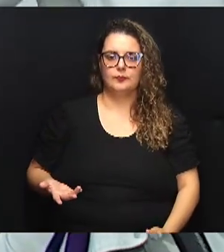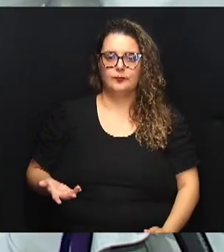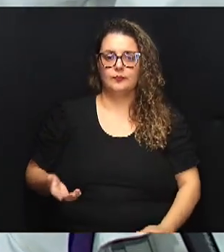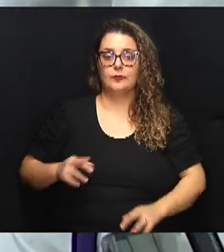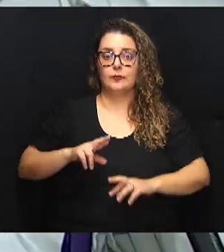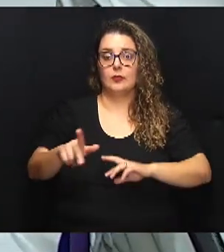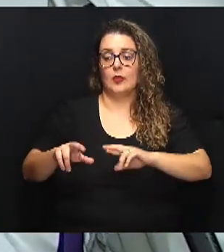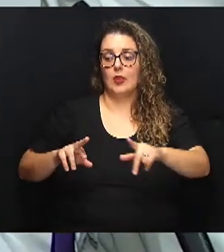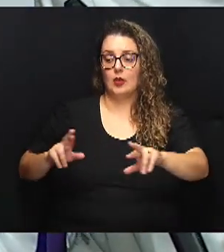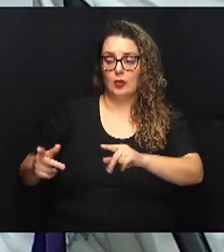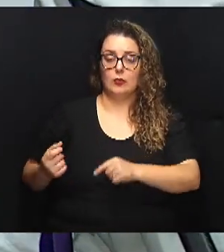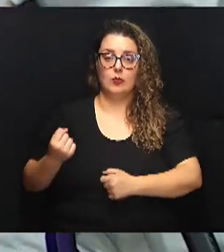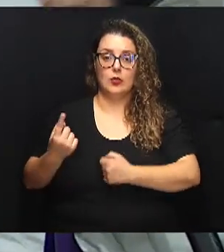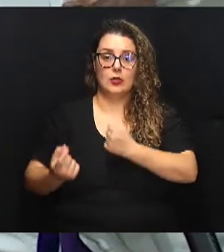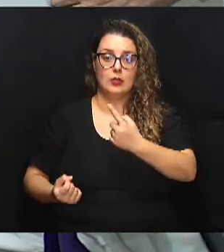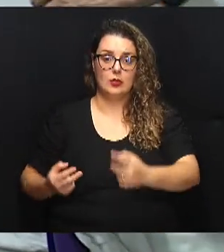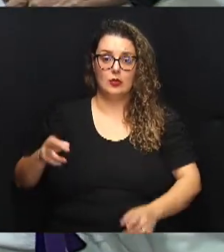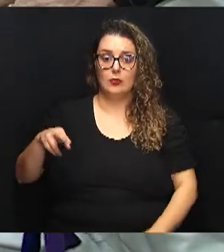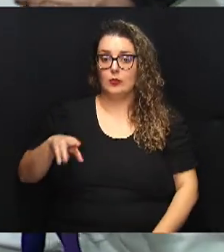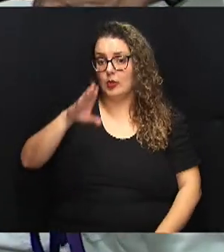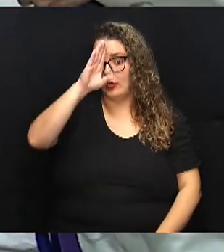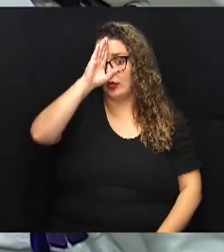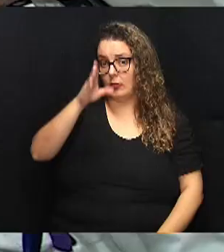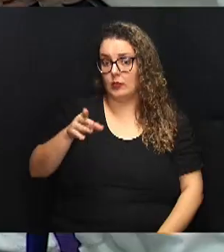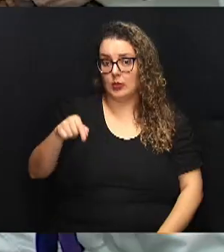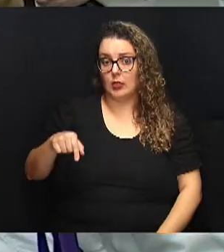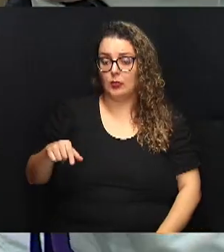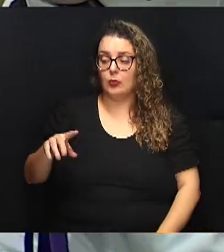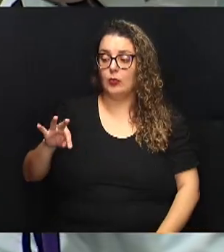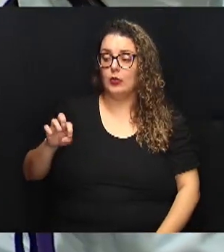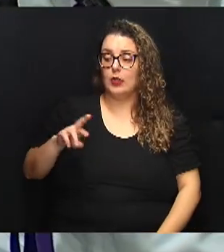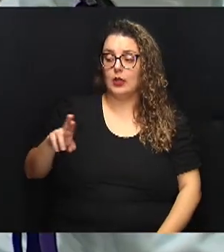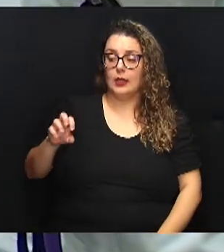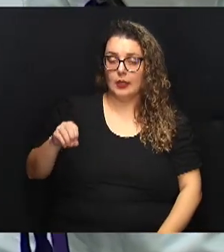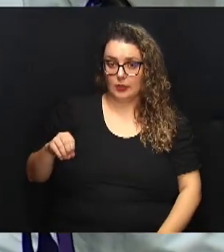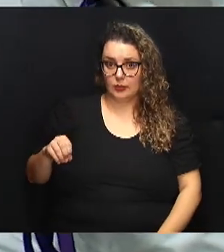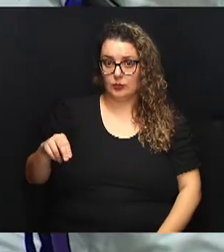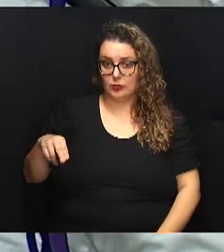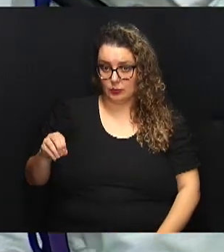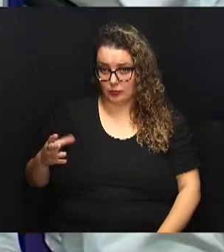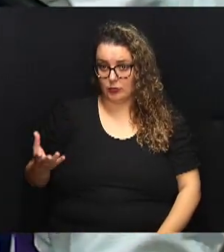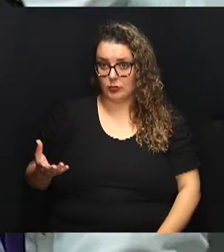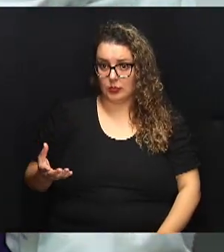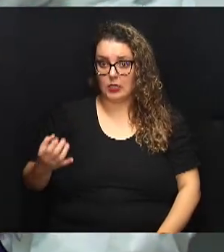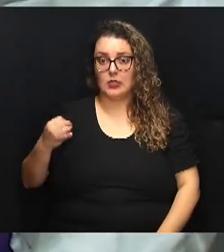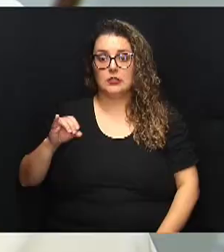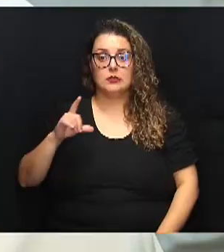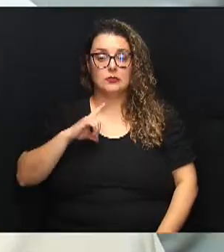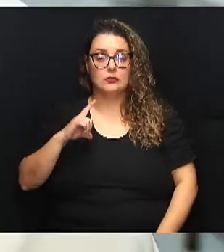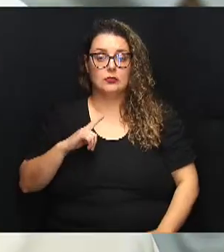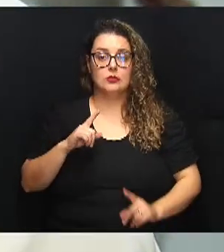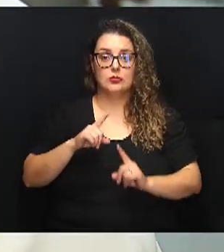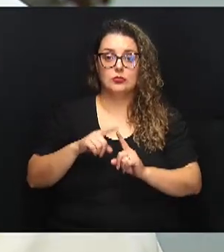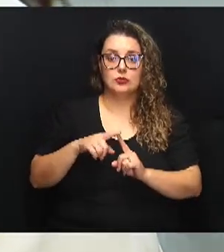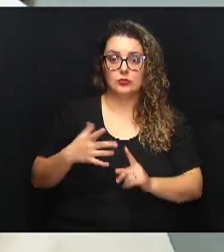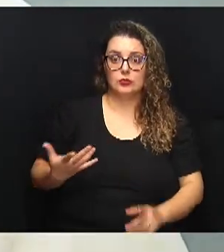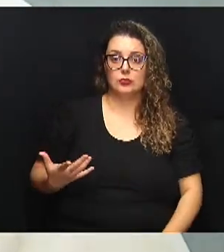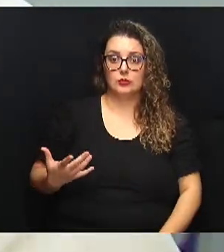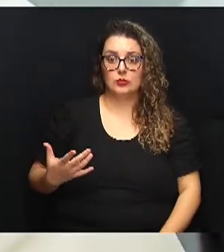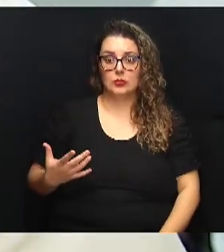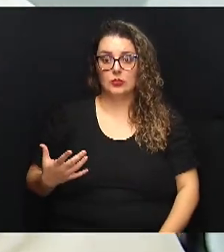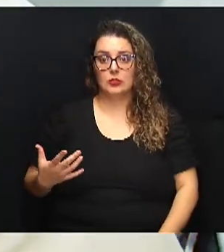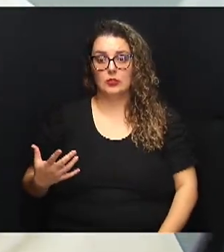por alguns motivos. O motivo principal é o terreno. Então, se eu tenho um estilo cujo